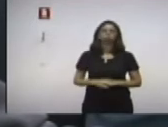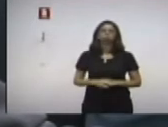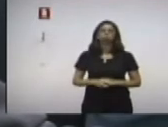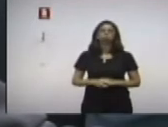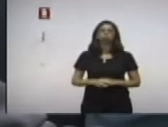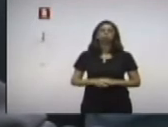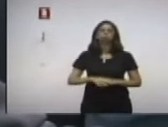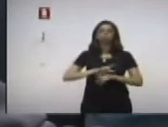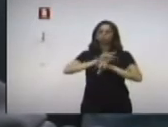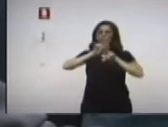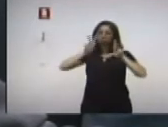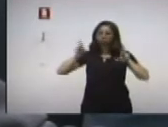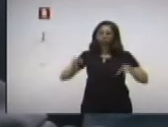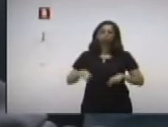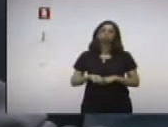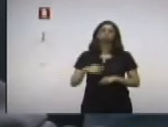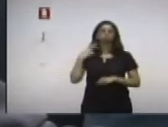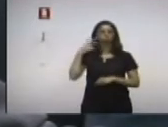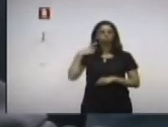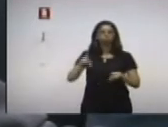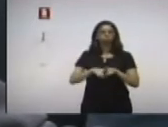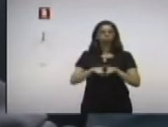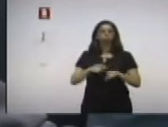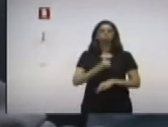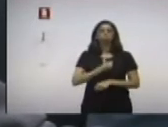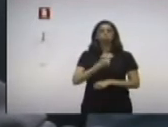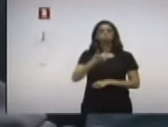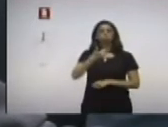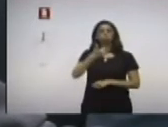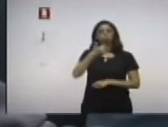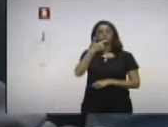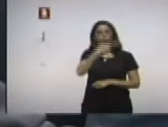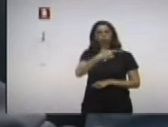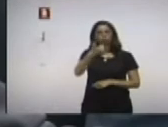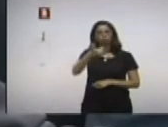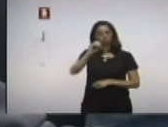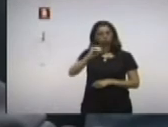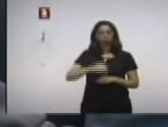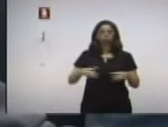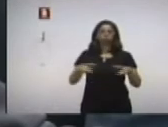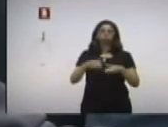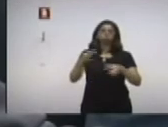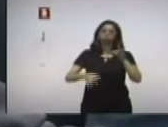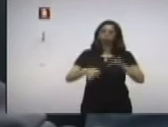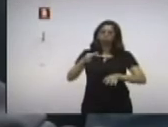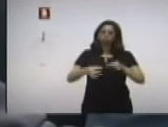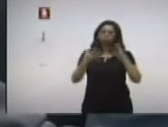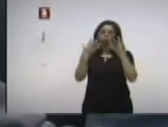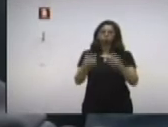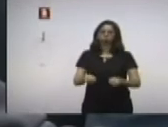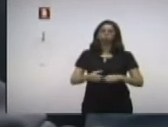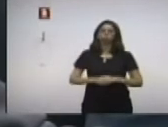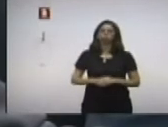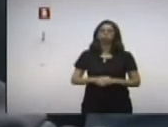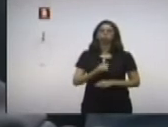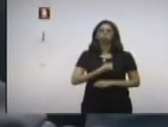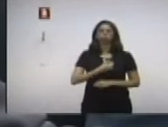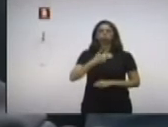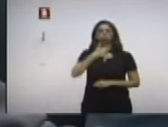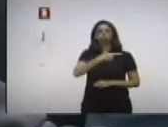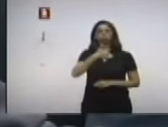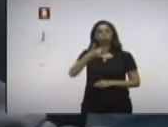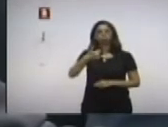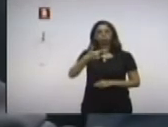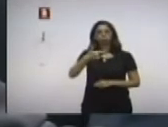Ângela Duarte e outros vereadores pareceres número 210 e237 da Comissão de Justiça favorável e